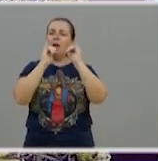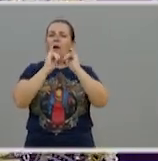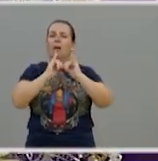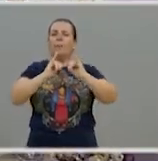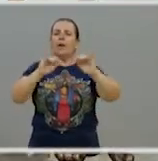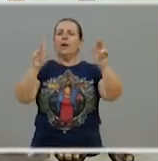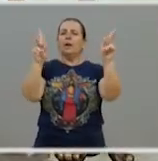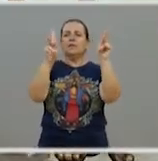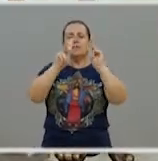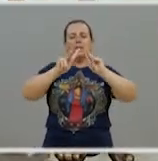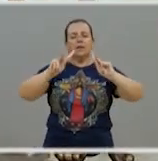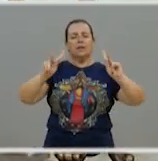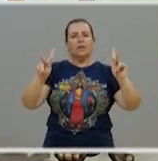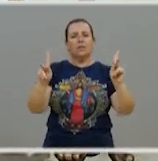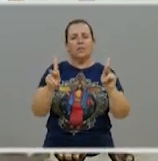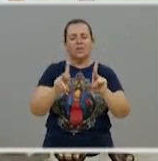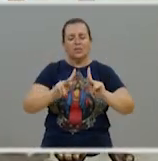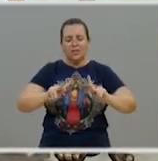anunciam a paz